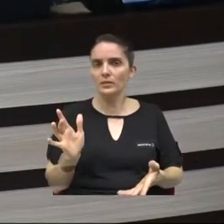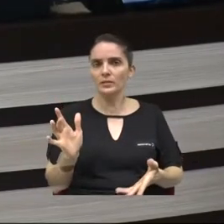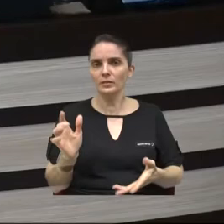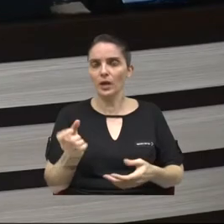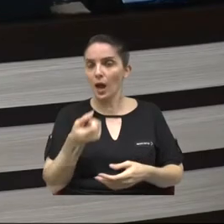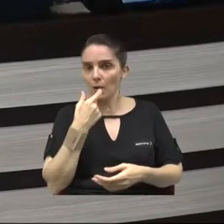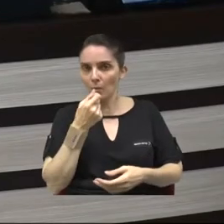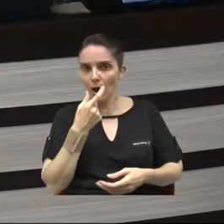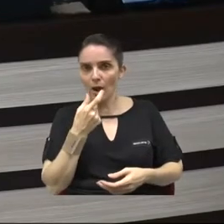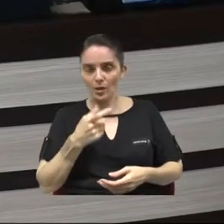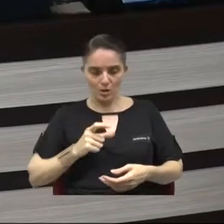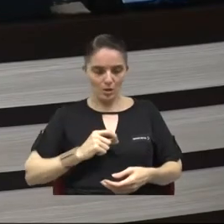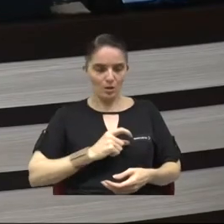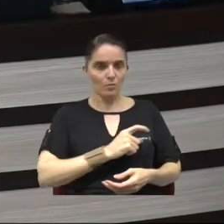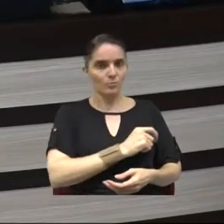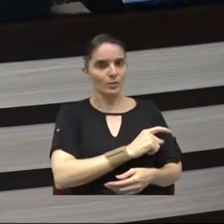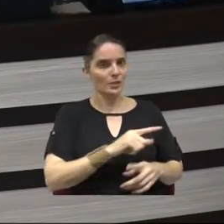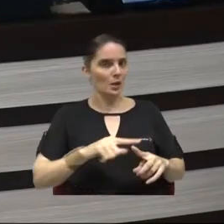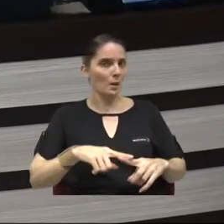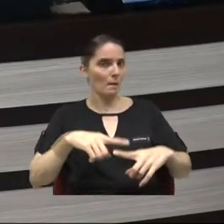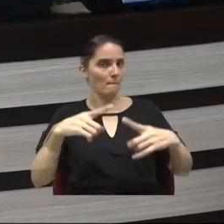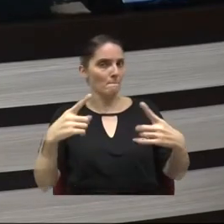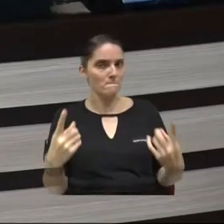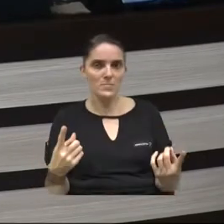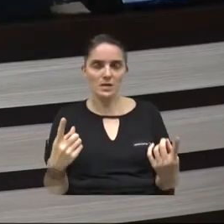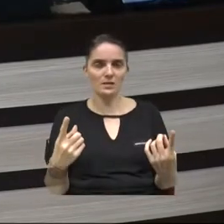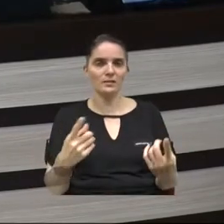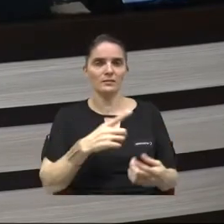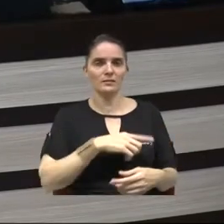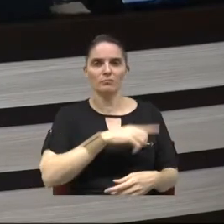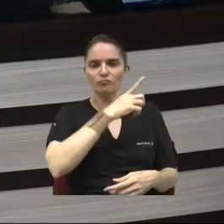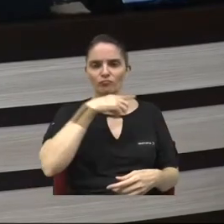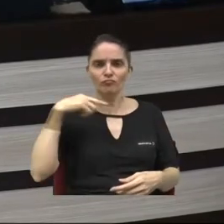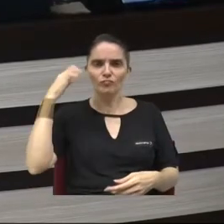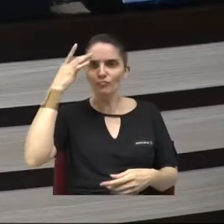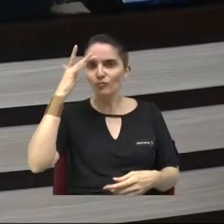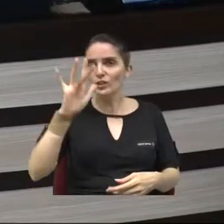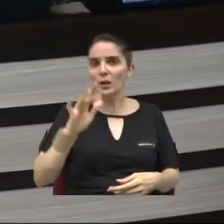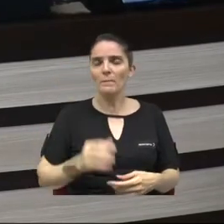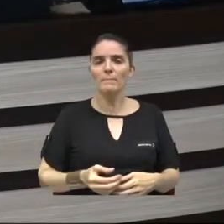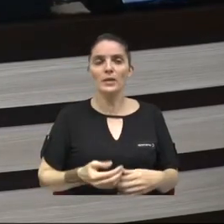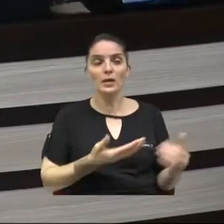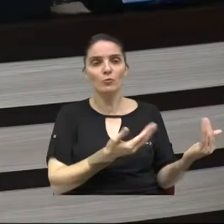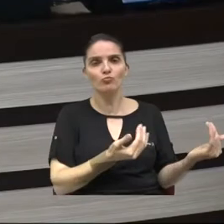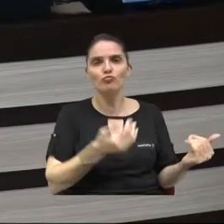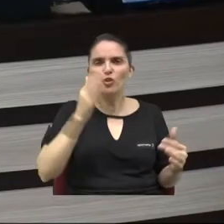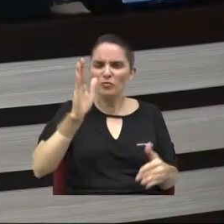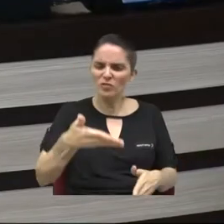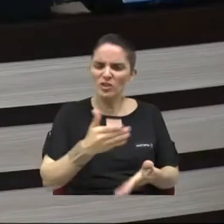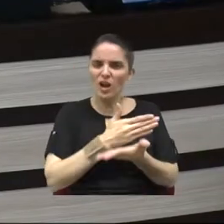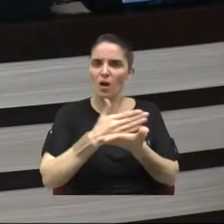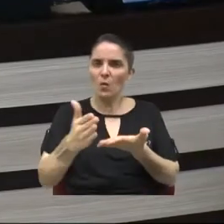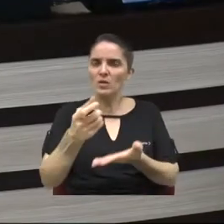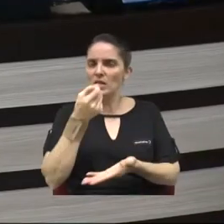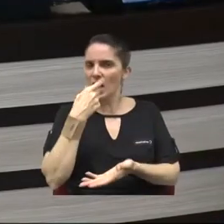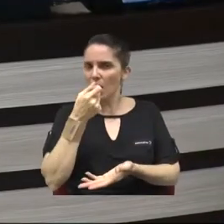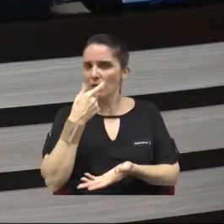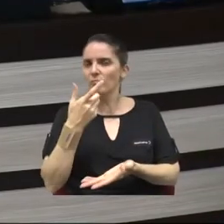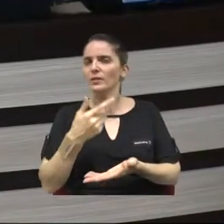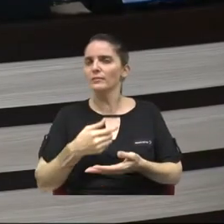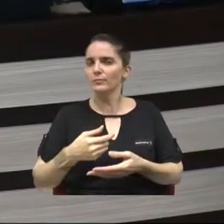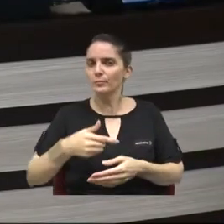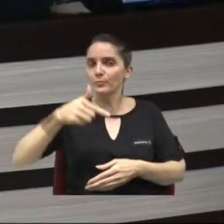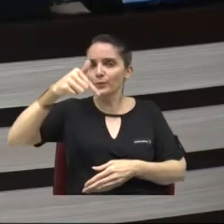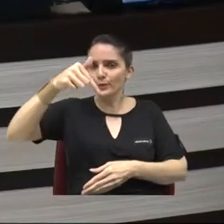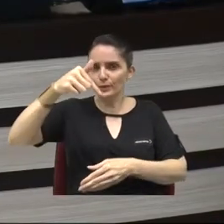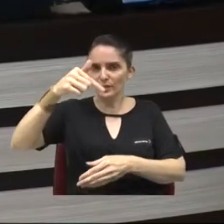mama, mas eu não sabia o quanto isso, a molecada já tinha começando a usar, isso há 7,